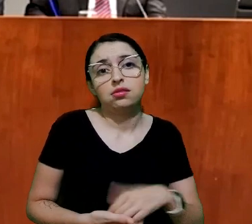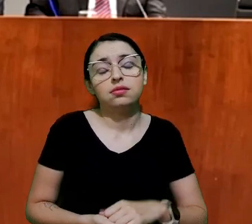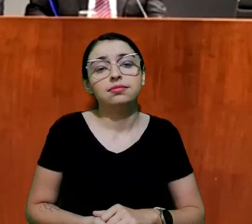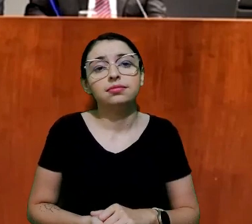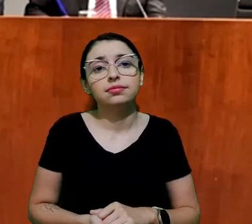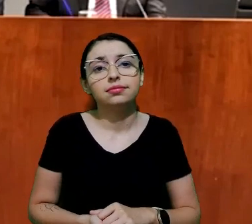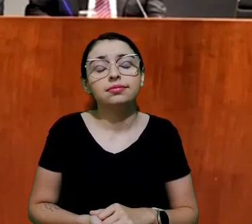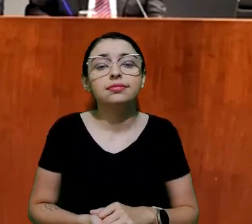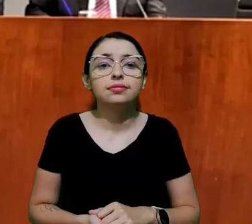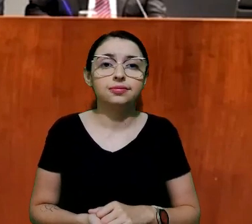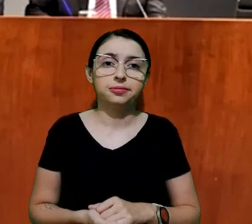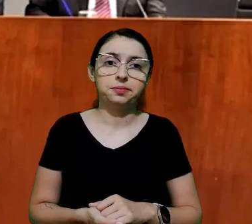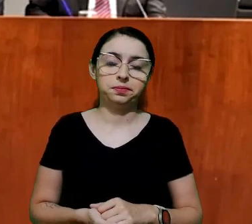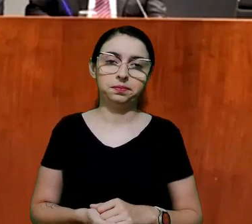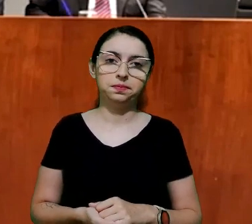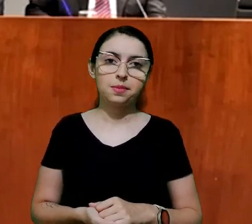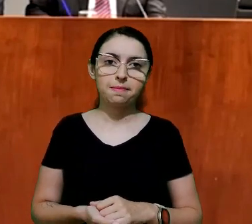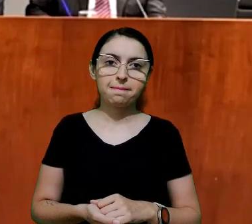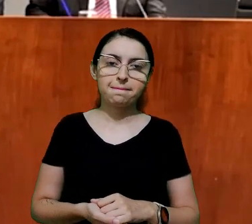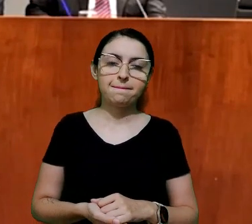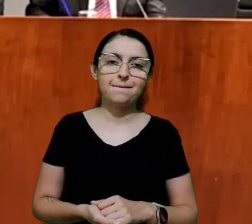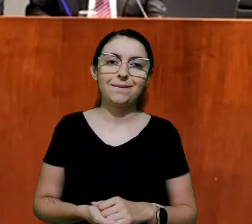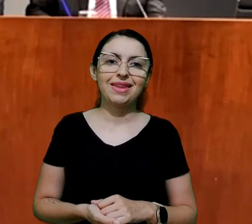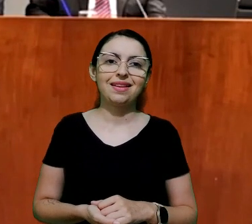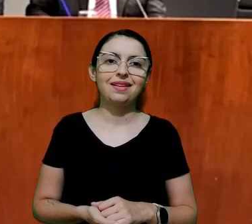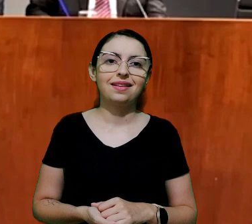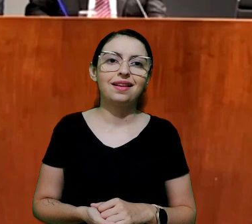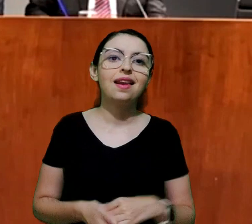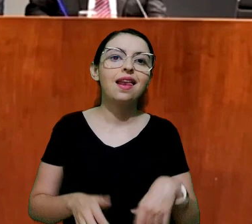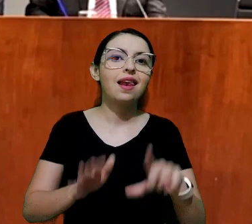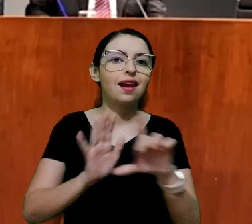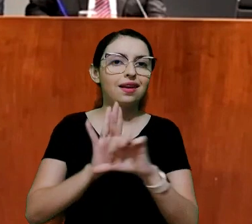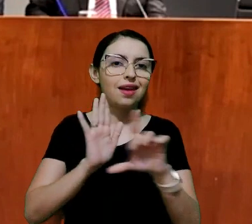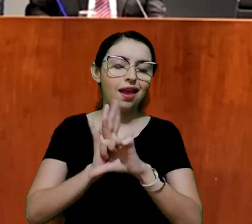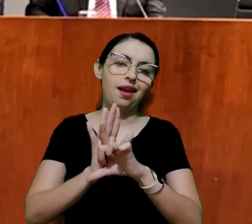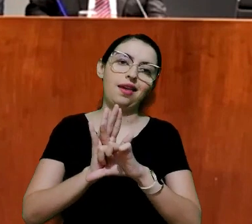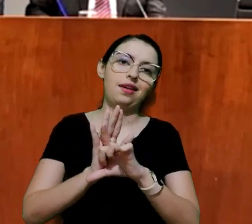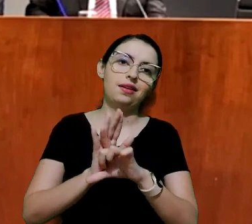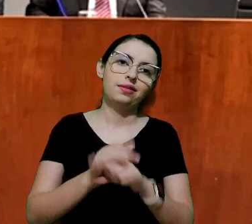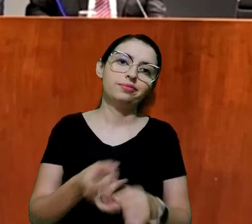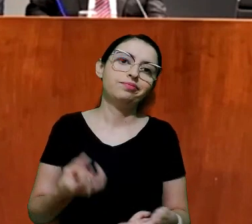questão da legítima. A pergunta que se põe: